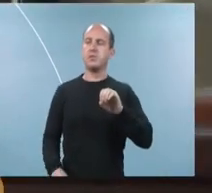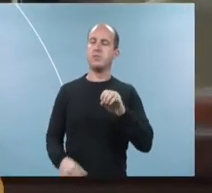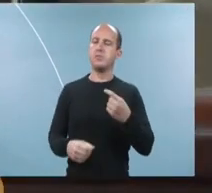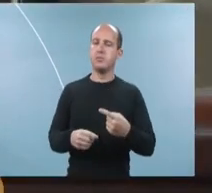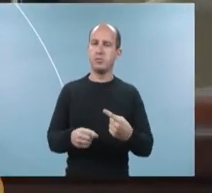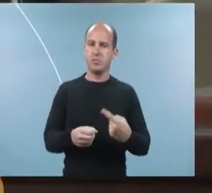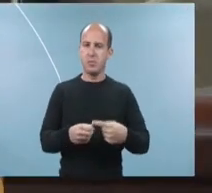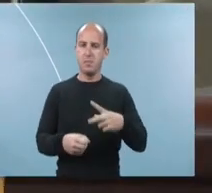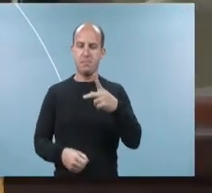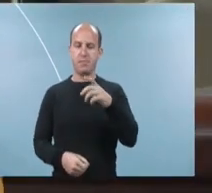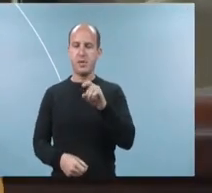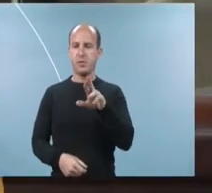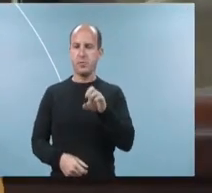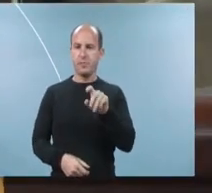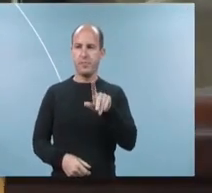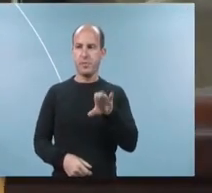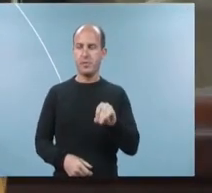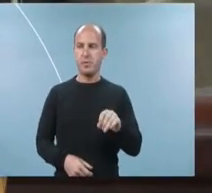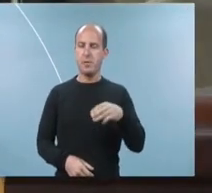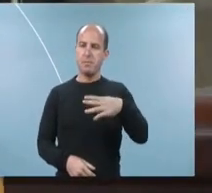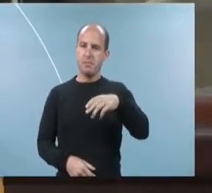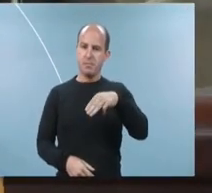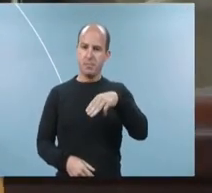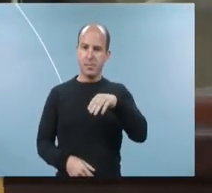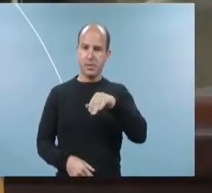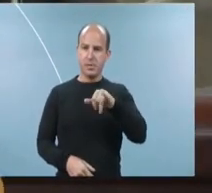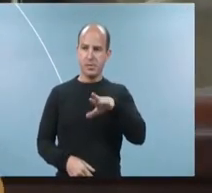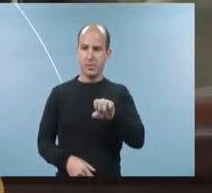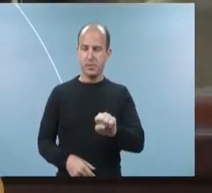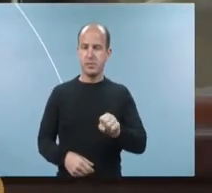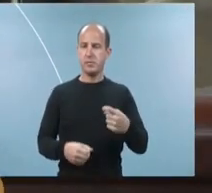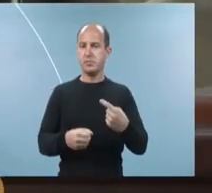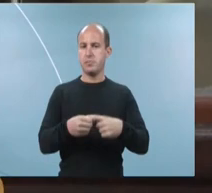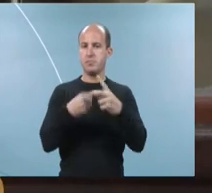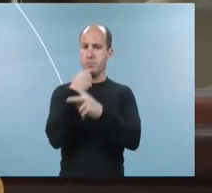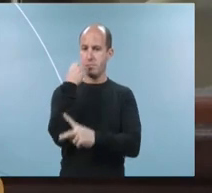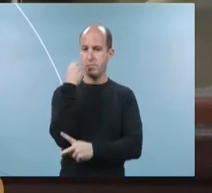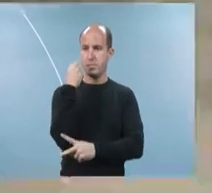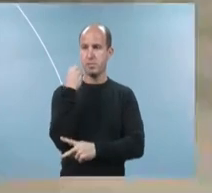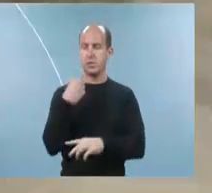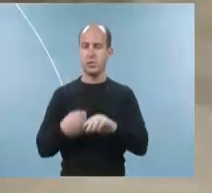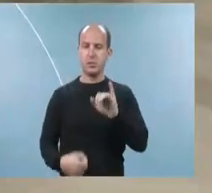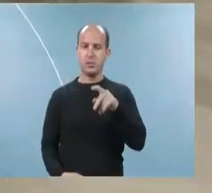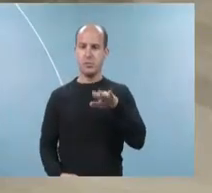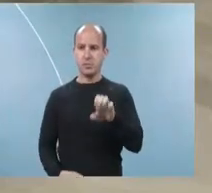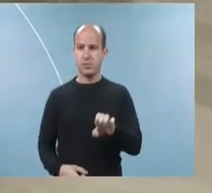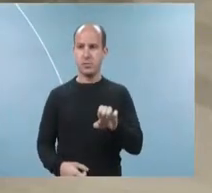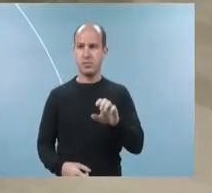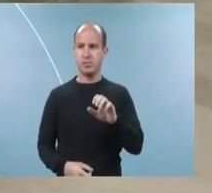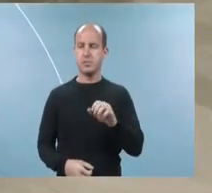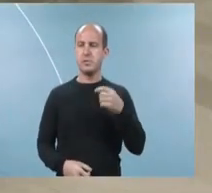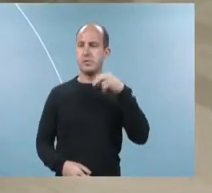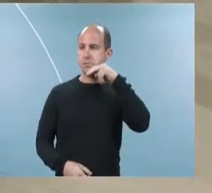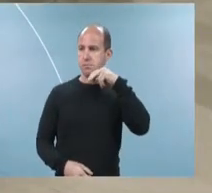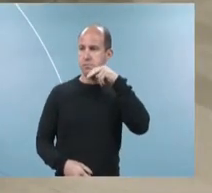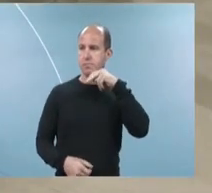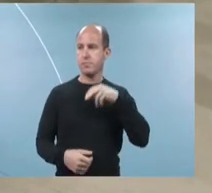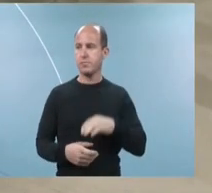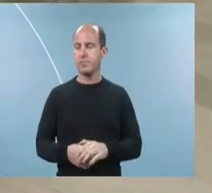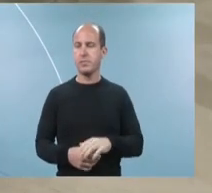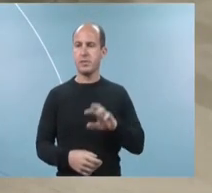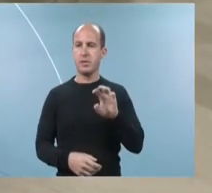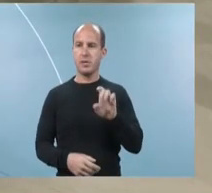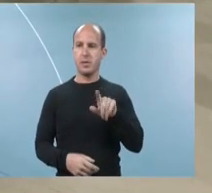Pedro Velho, Inês Maria de Assis Santos, de Parelhas, Ione Alencar, de Natal,